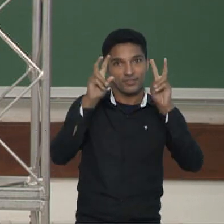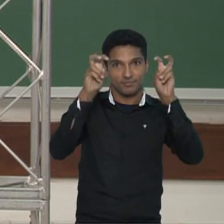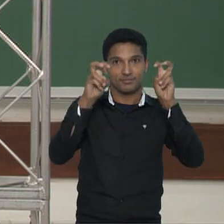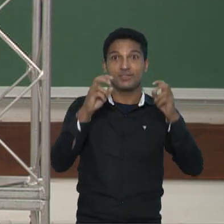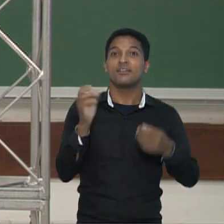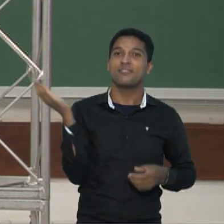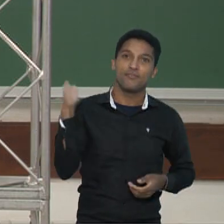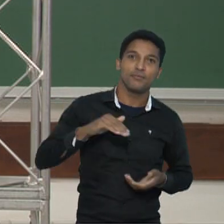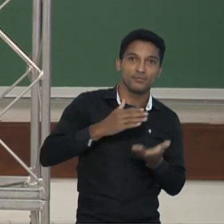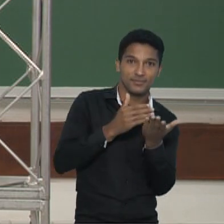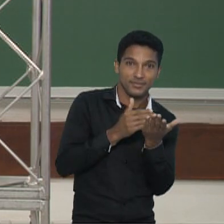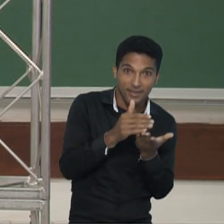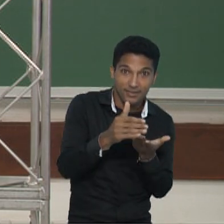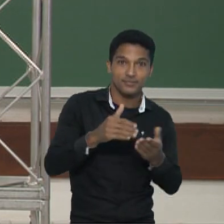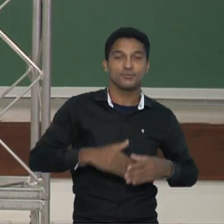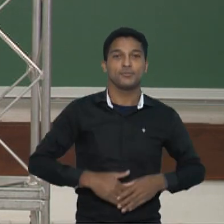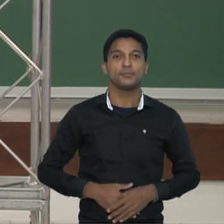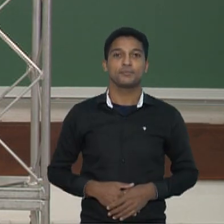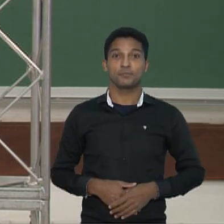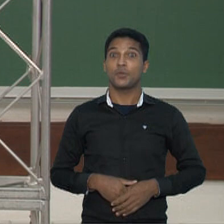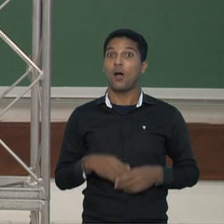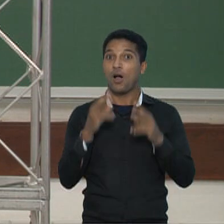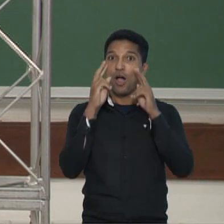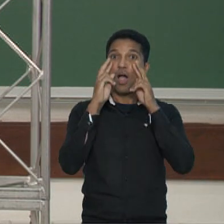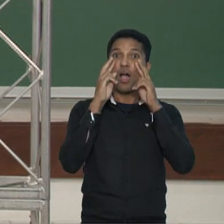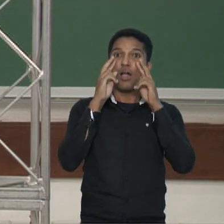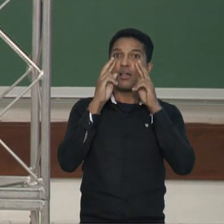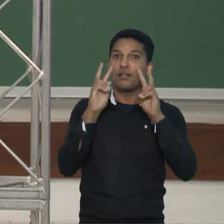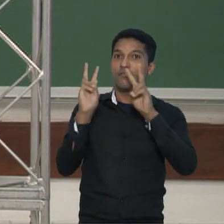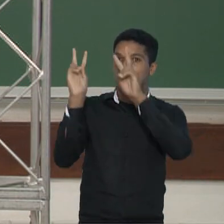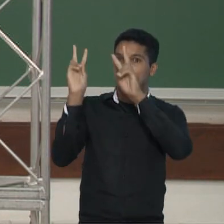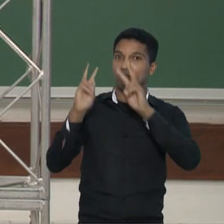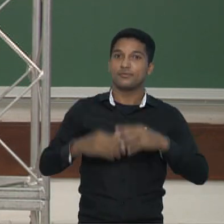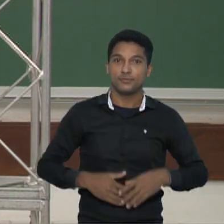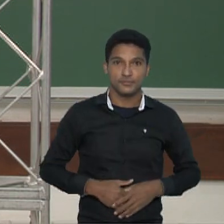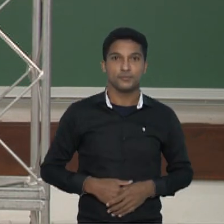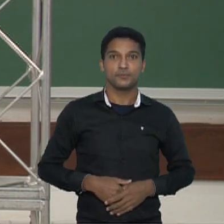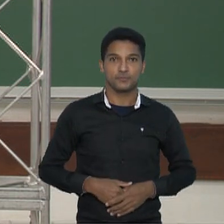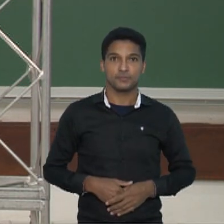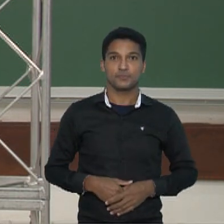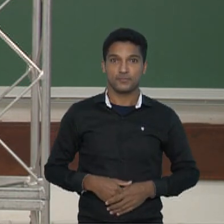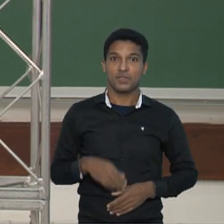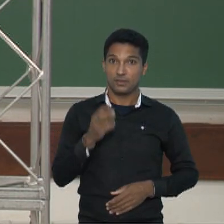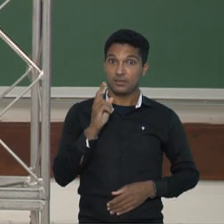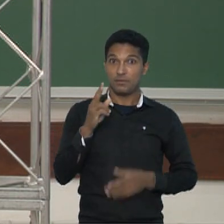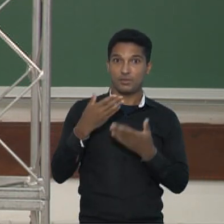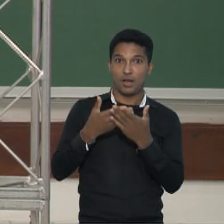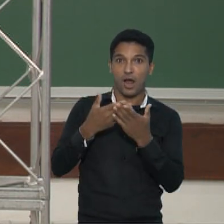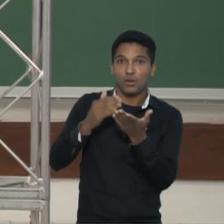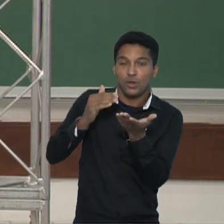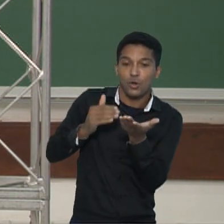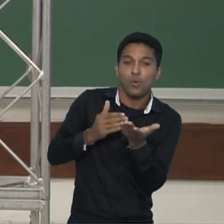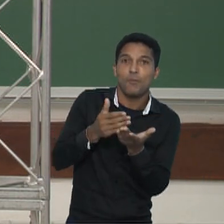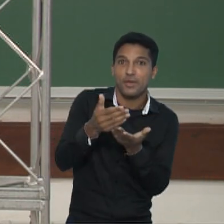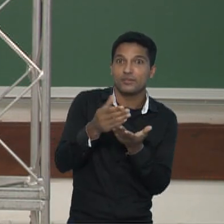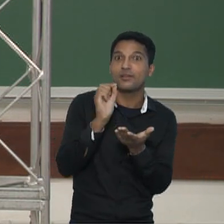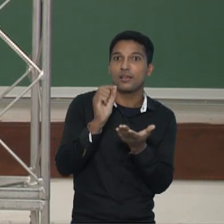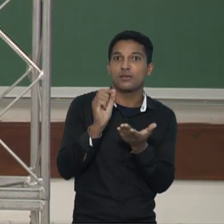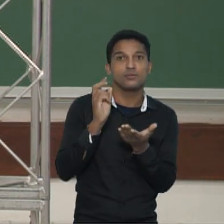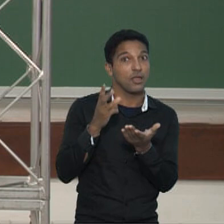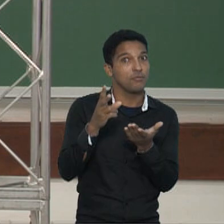então? Olha só, como sempre, as nossas aulas, nós iniciaremos com um